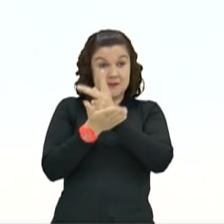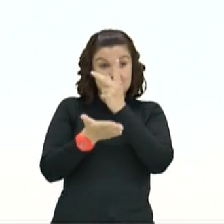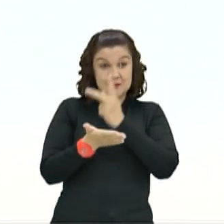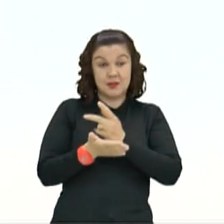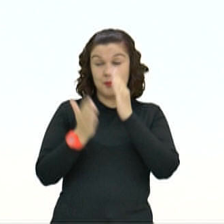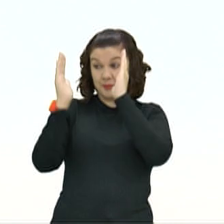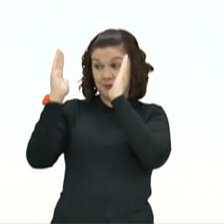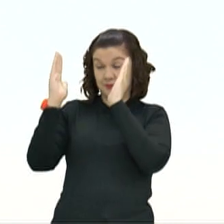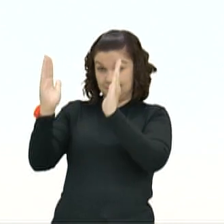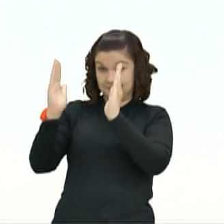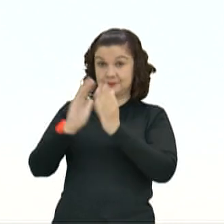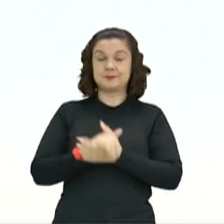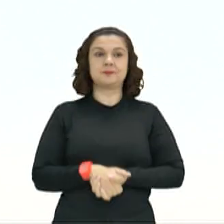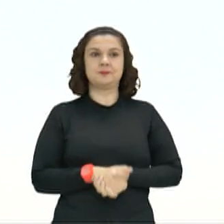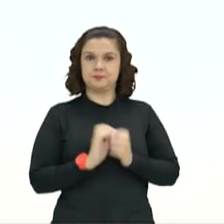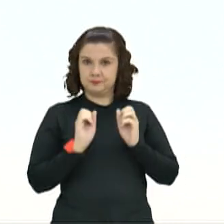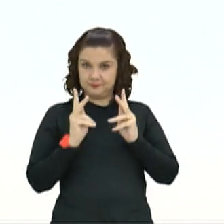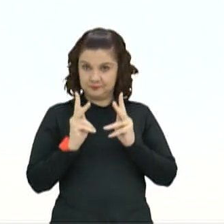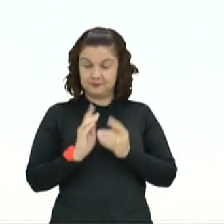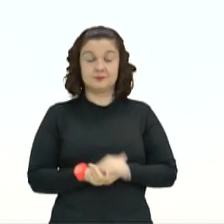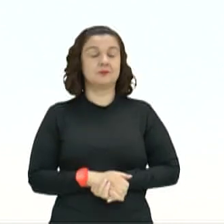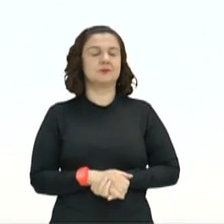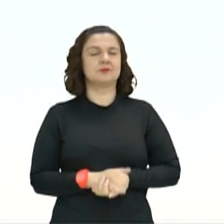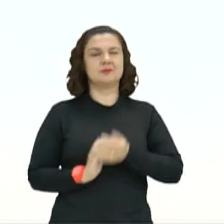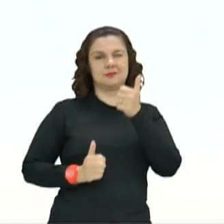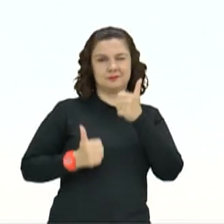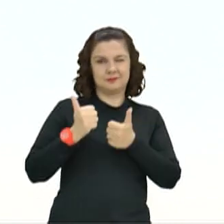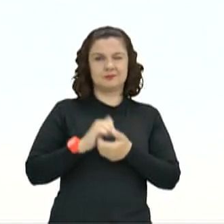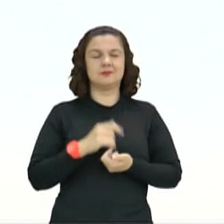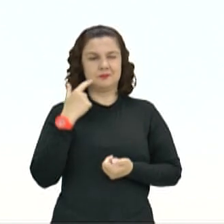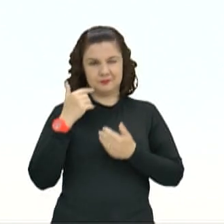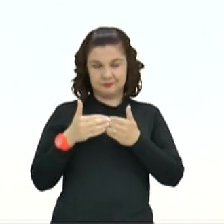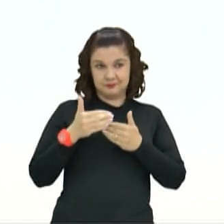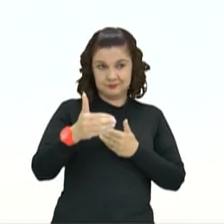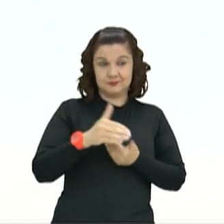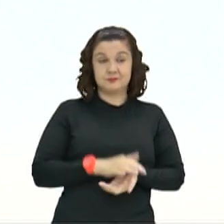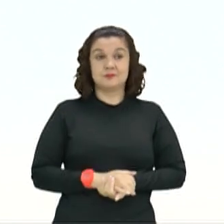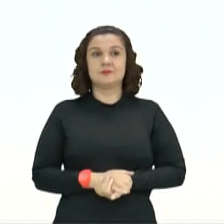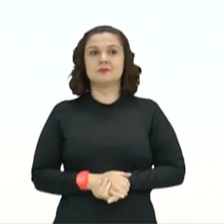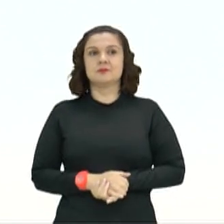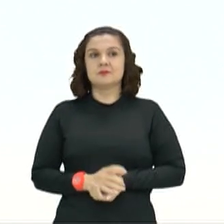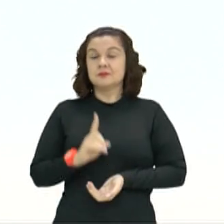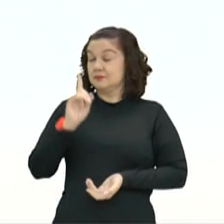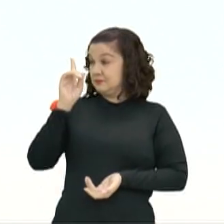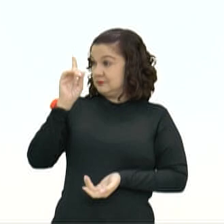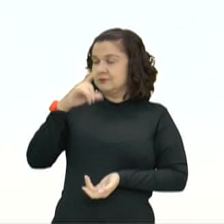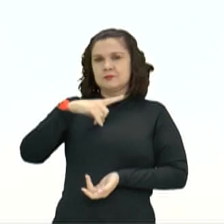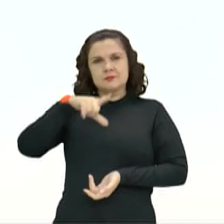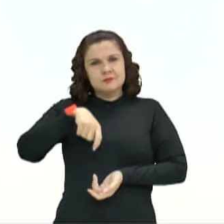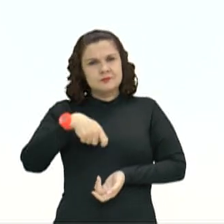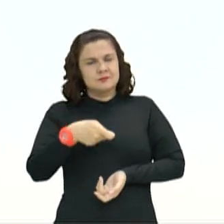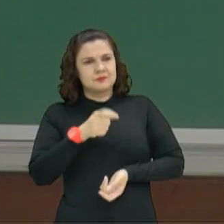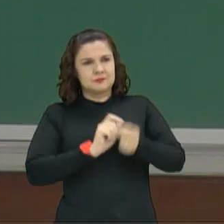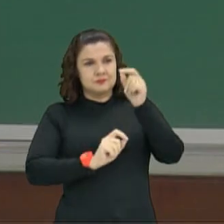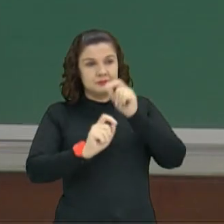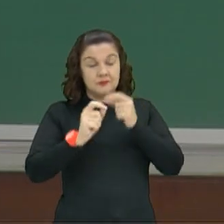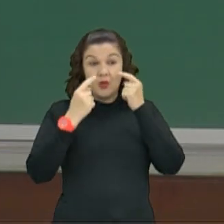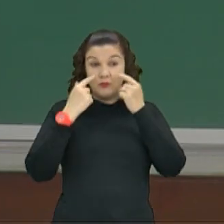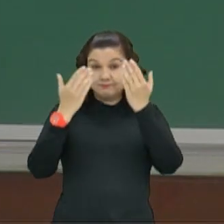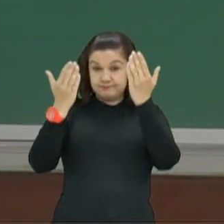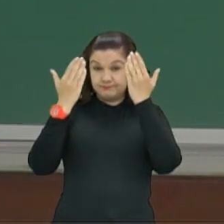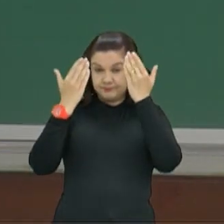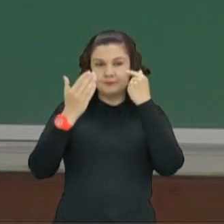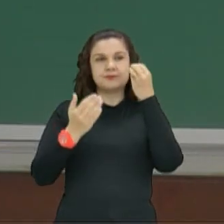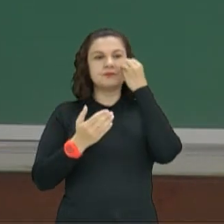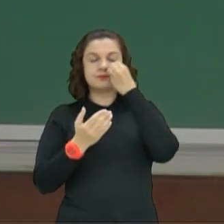menos x sobre 1 mais x igual a zero. Ok? Beleza. Vamos continuar. Bom, o que eu tenho que fazer? Agora eu tenho que fazer uma verificação, tenho que